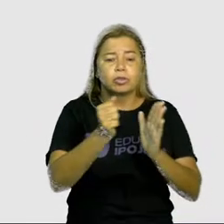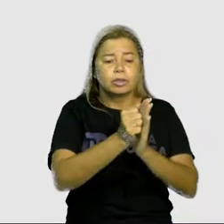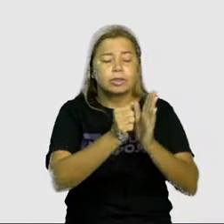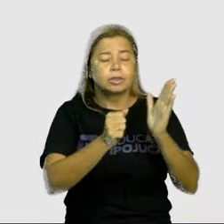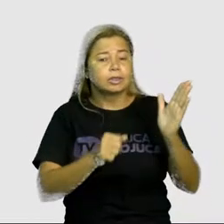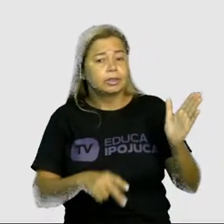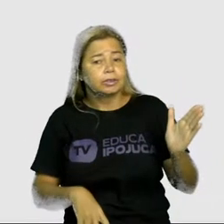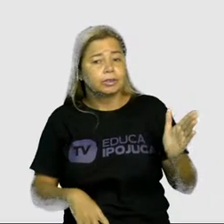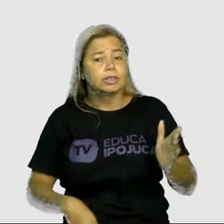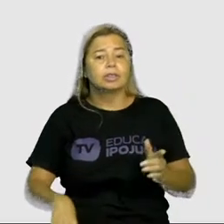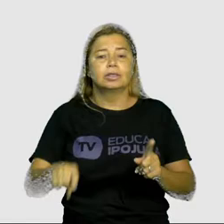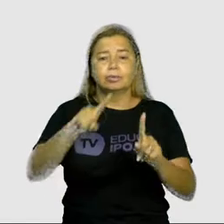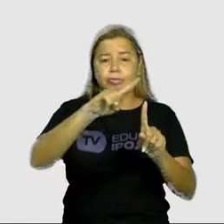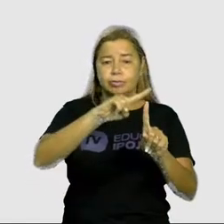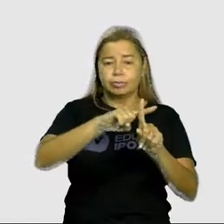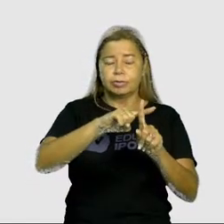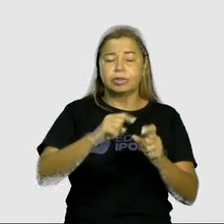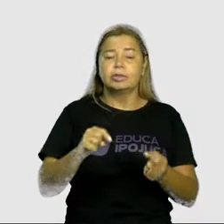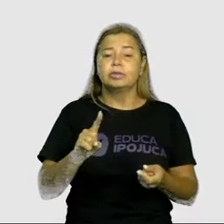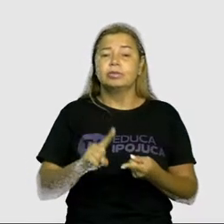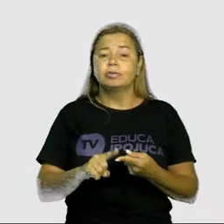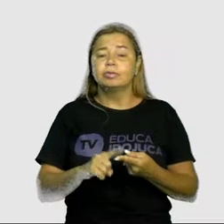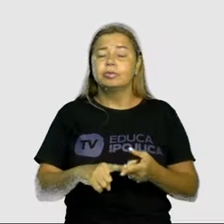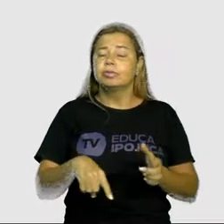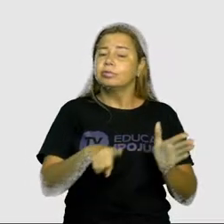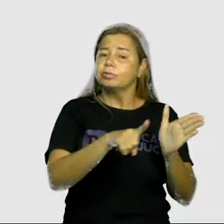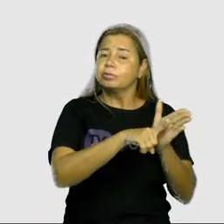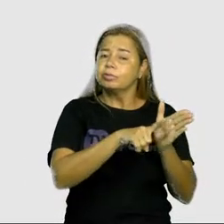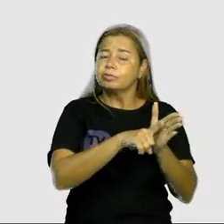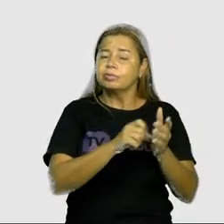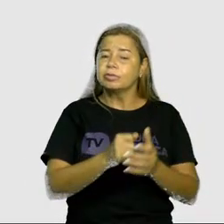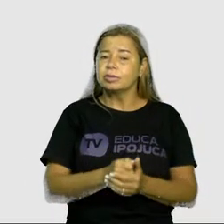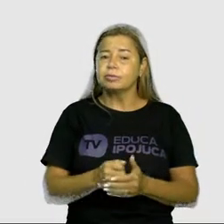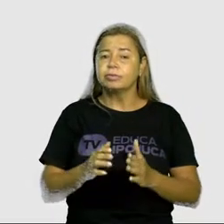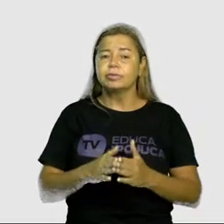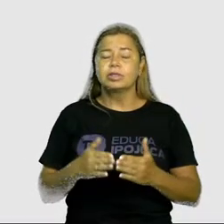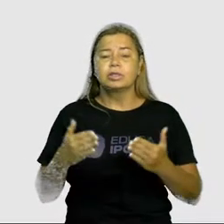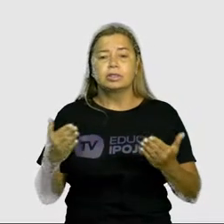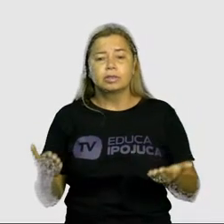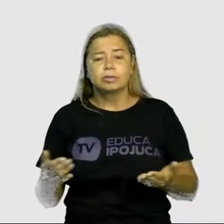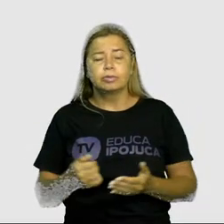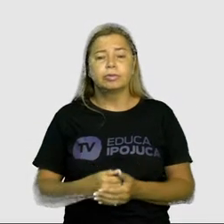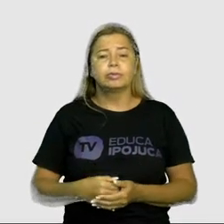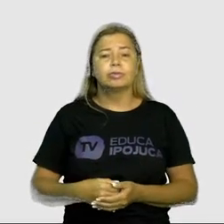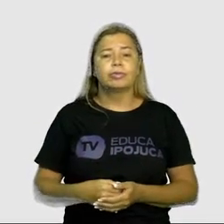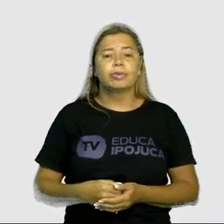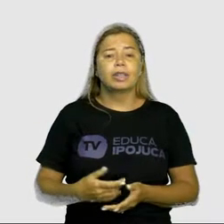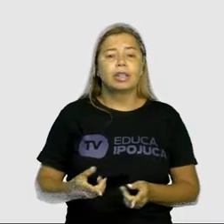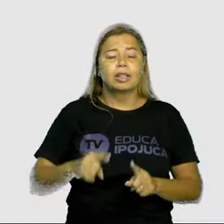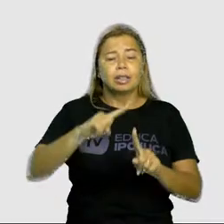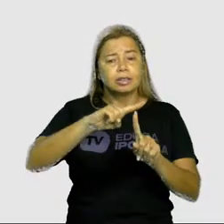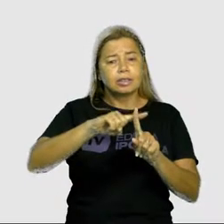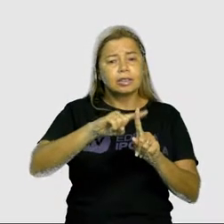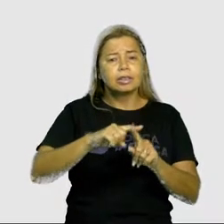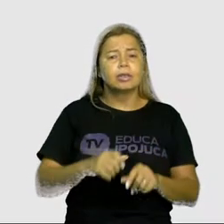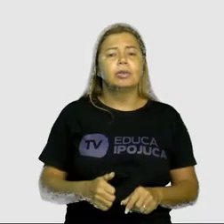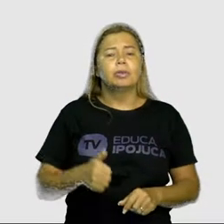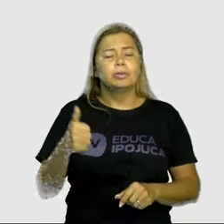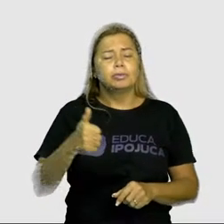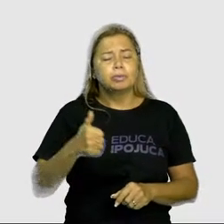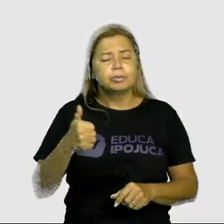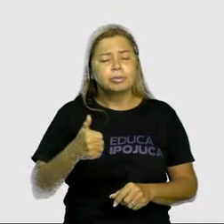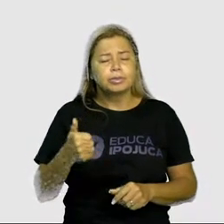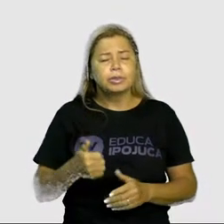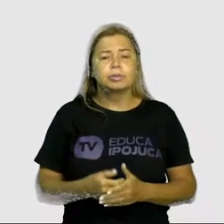adição e uma de subtração. Para a gente entender um pouco o que é adição, a gente sabe que ela tem que ter a primeira parcela, a segunda